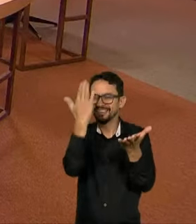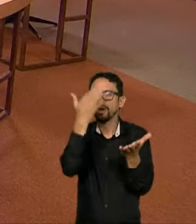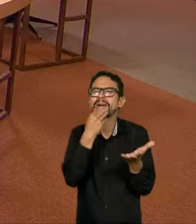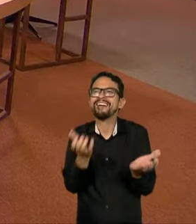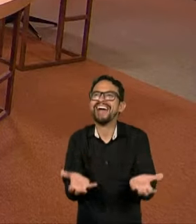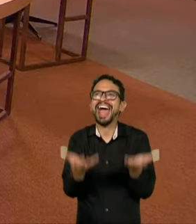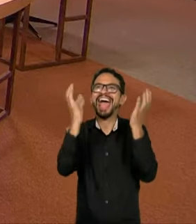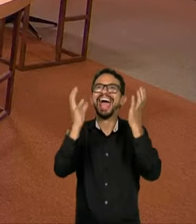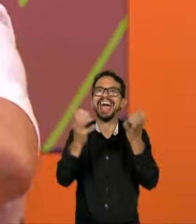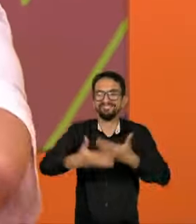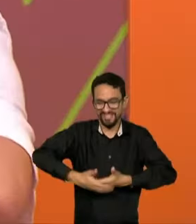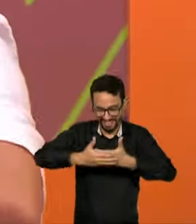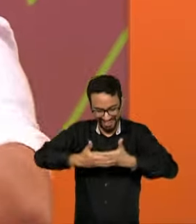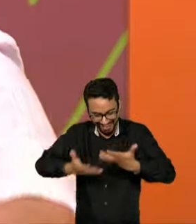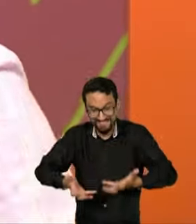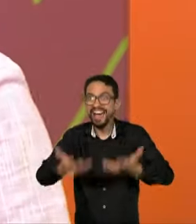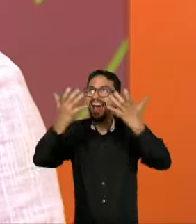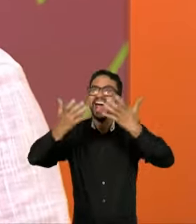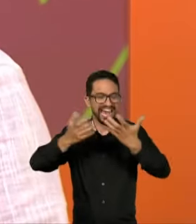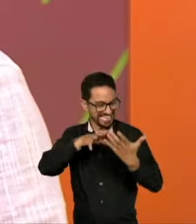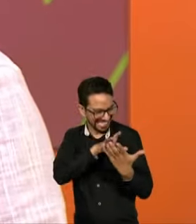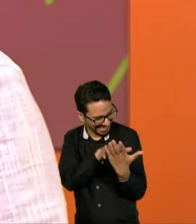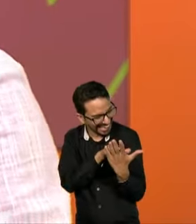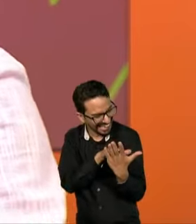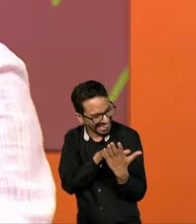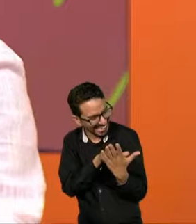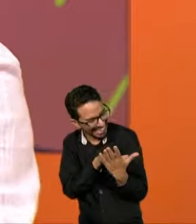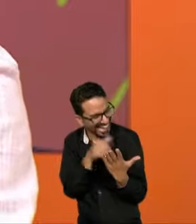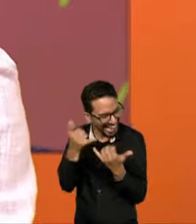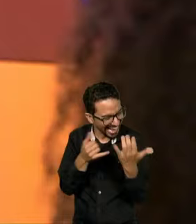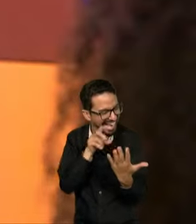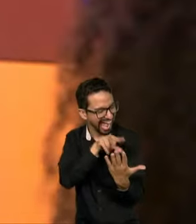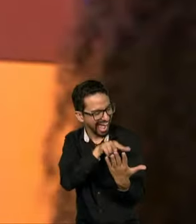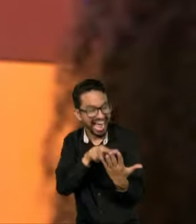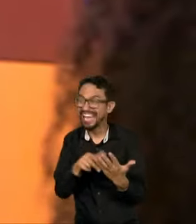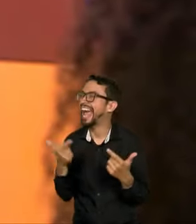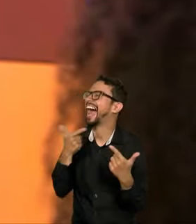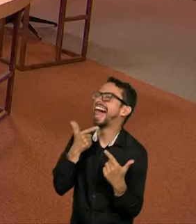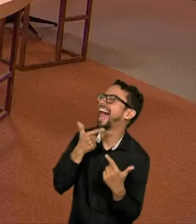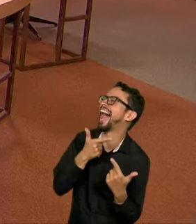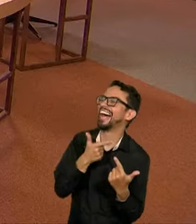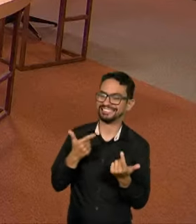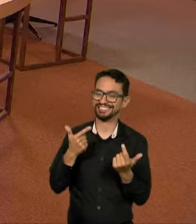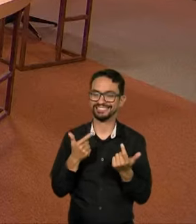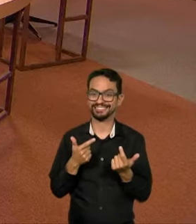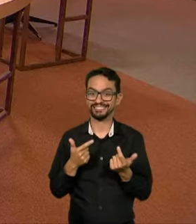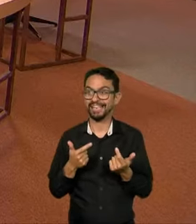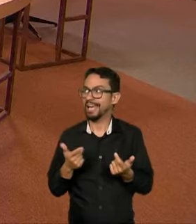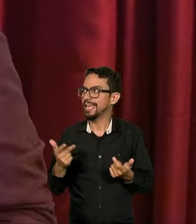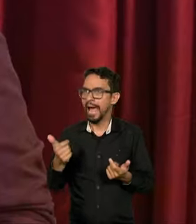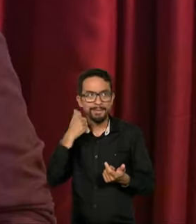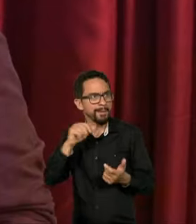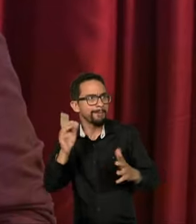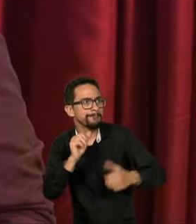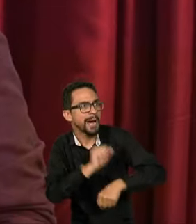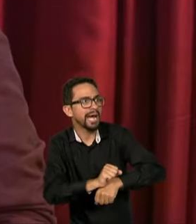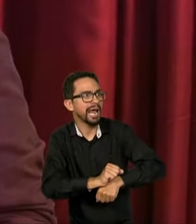e dá, faz aquela... Né? Isso, o menino não tá com senhores, o pescoço duro ainda, não pode fazer isso. Masculinidade